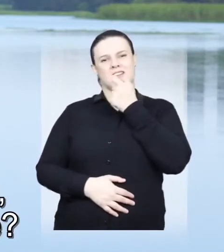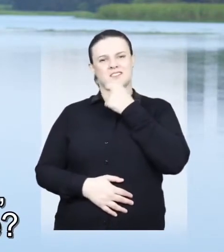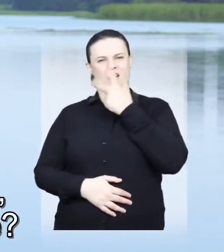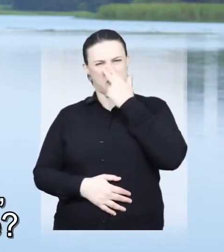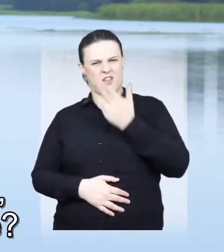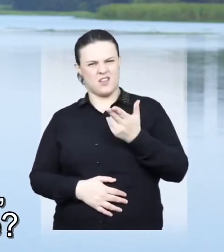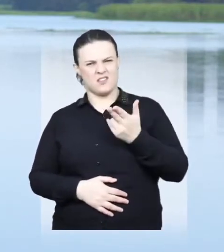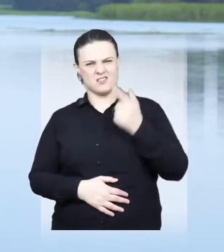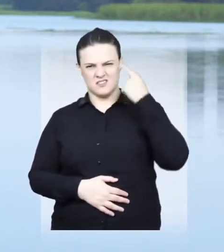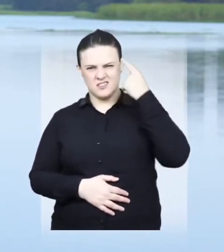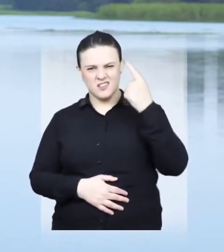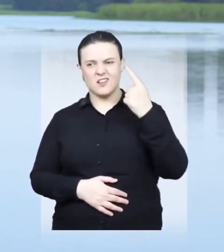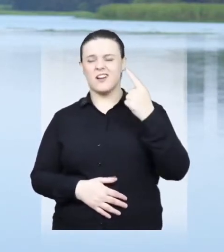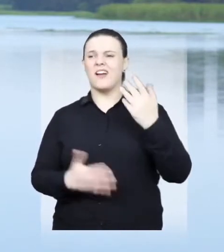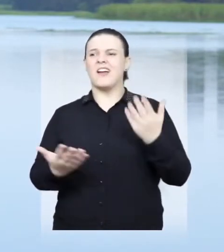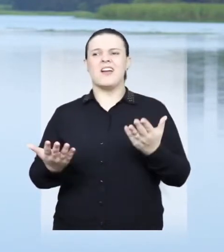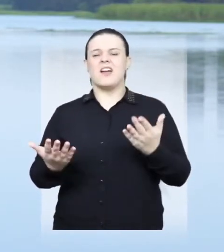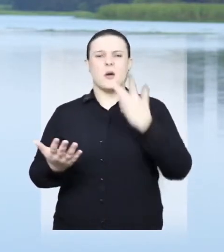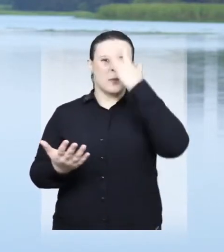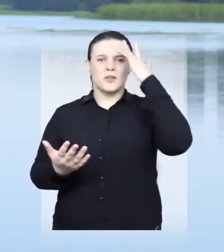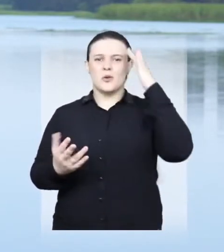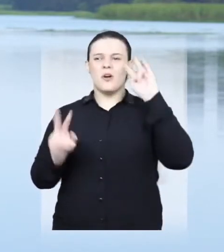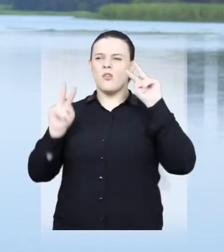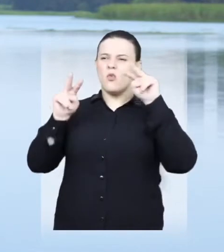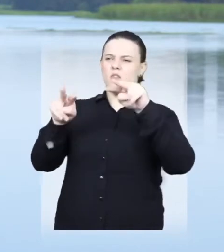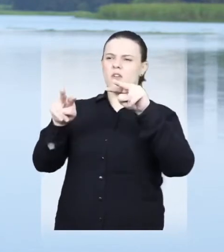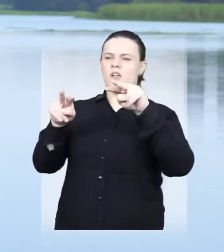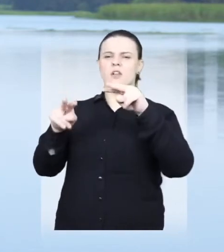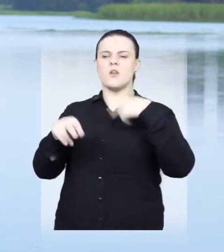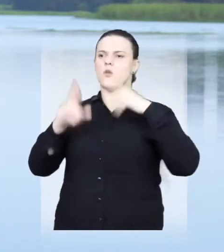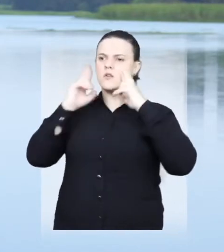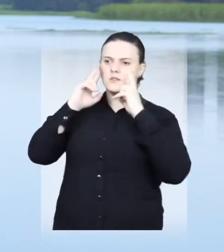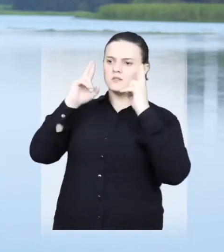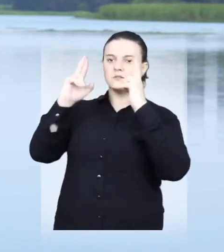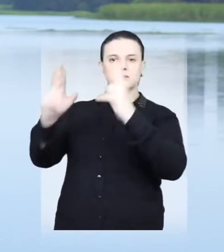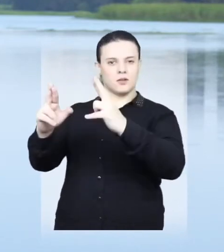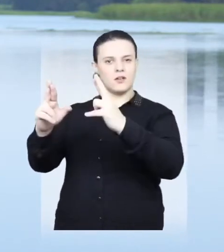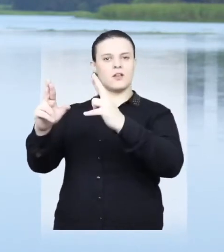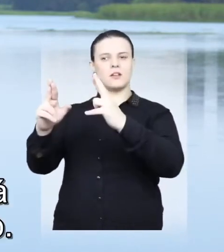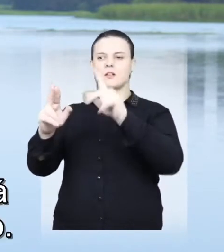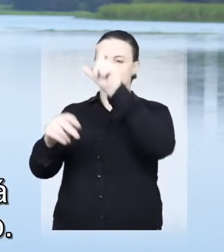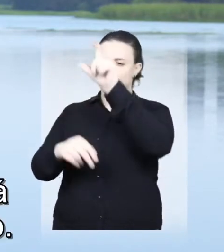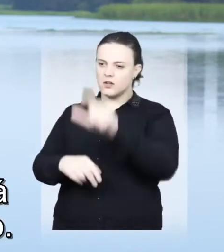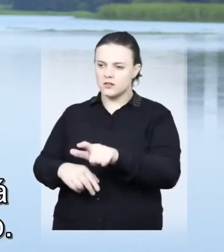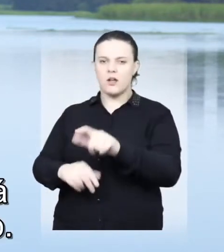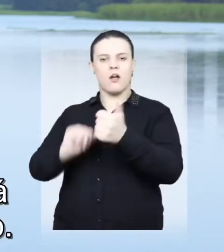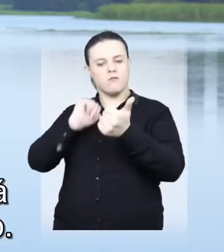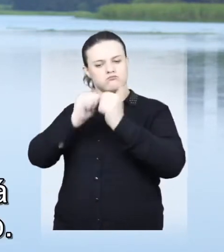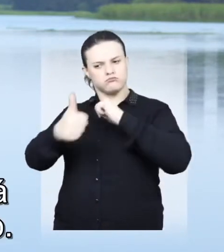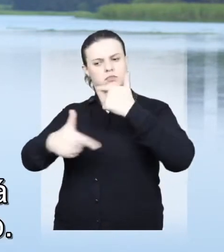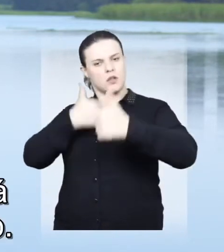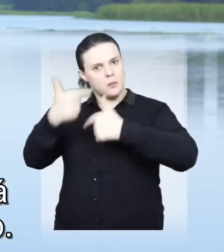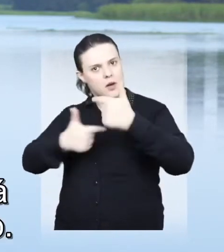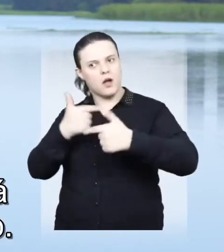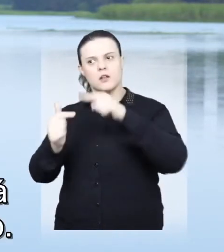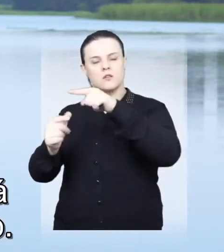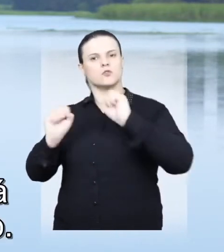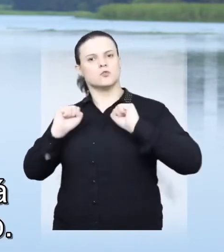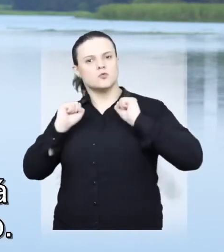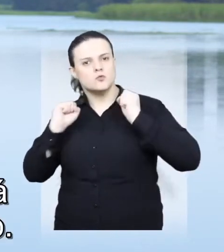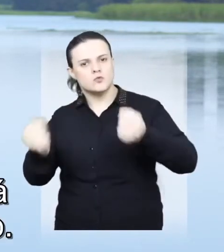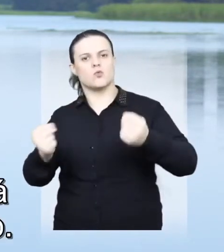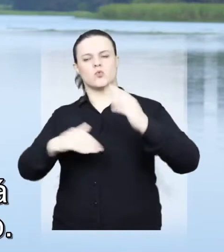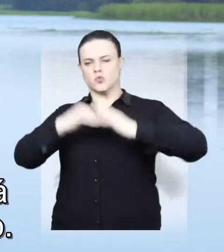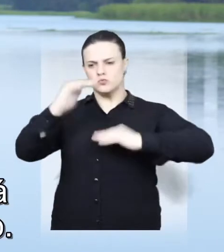engraçadinho, sabe? E você não é visto, não é respeitado como um trabalho que você está